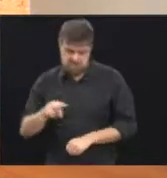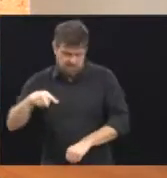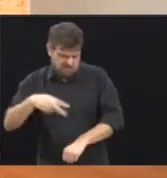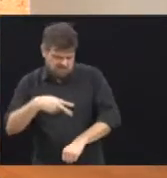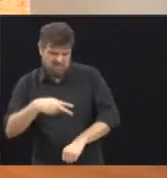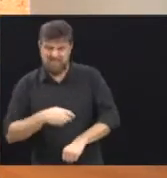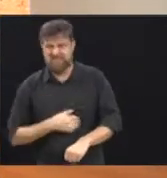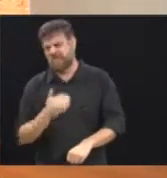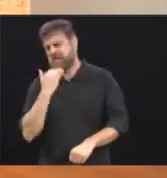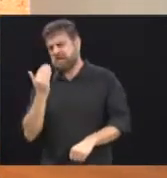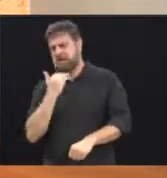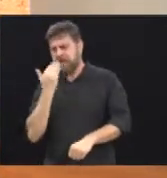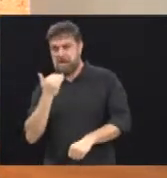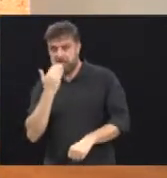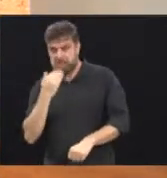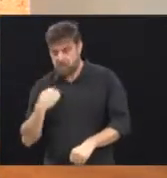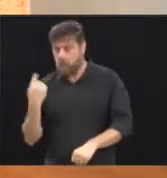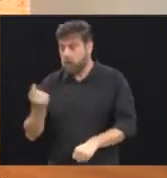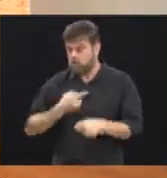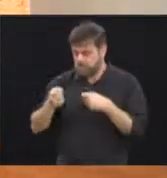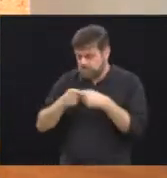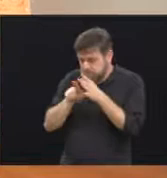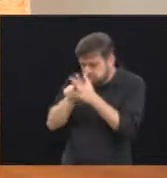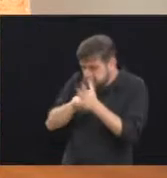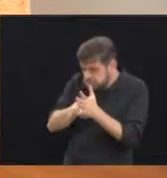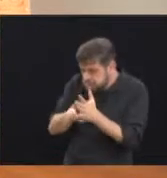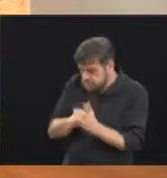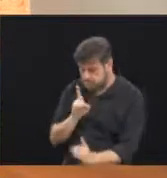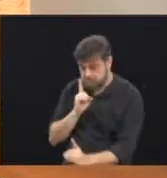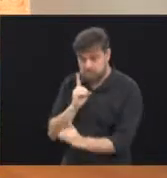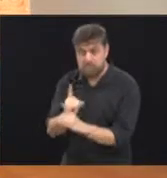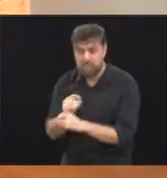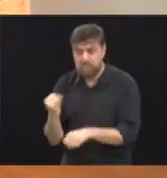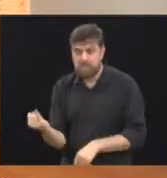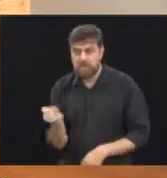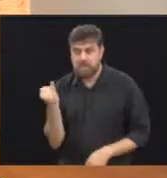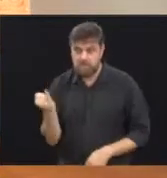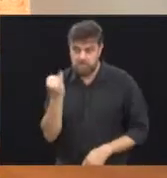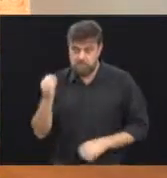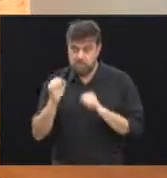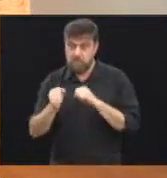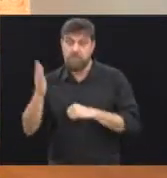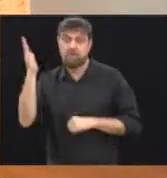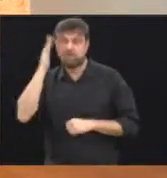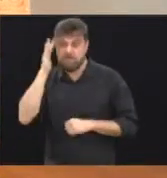olho do leigo, para nós é muito importante e pode trazer